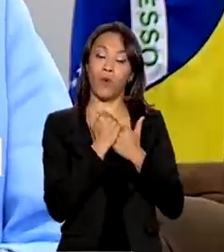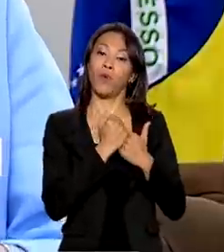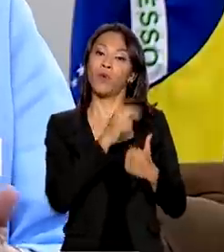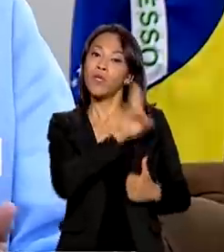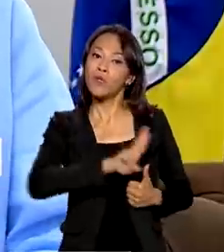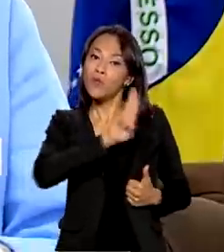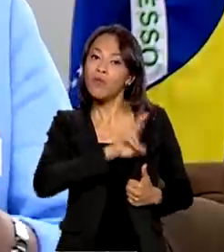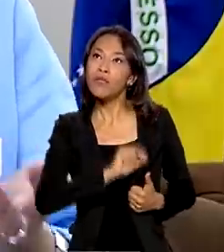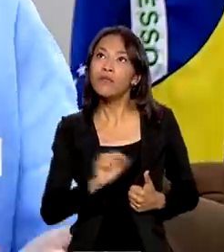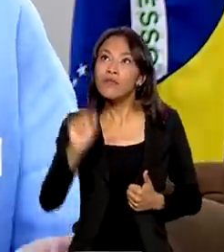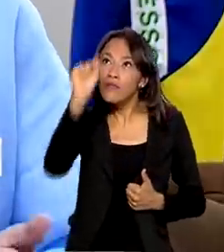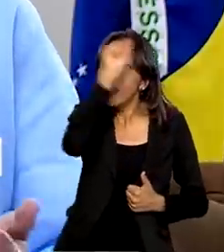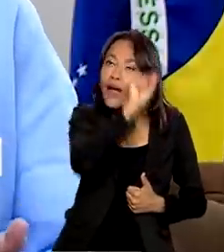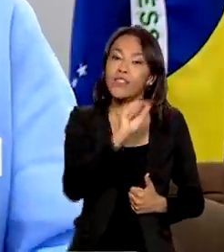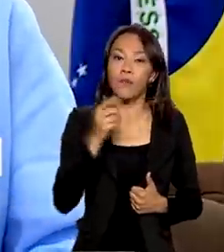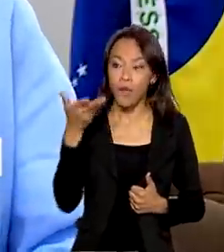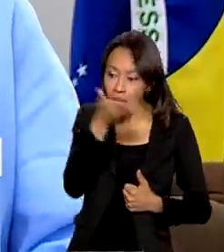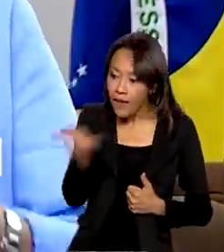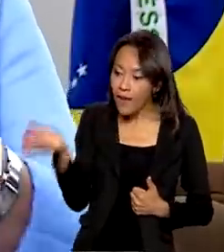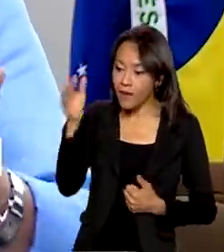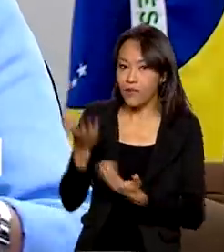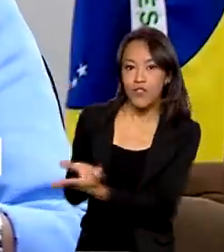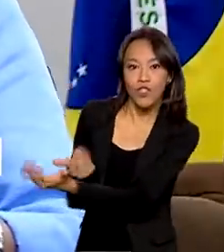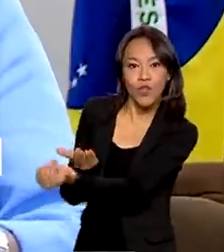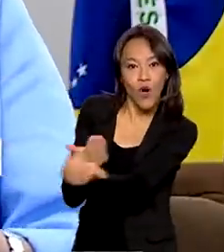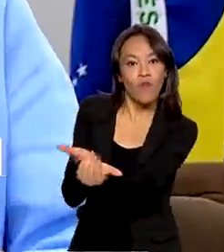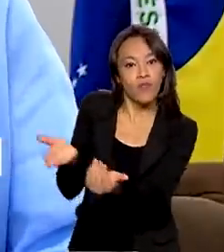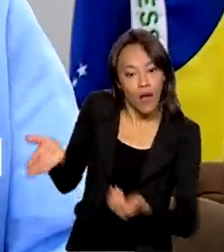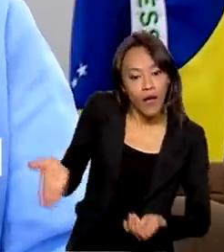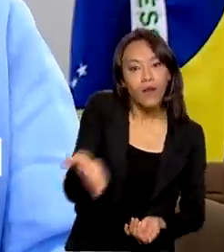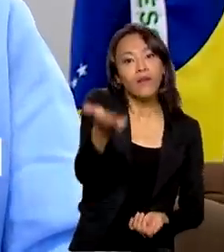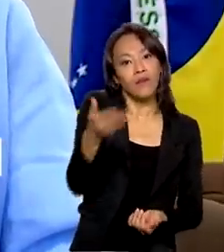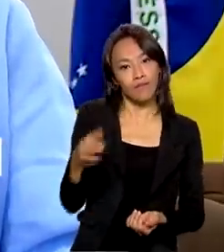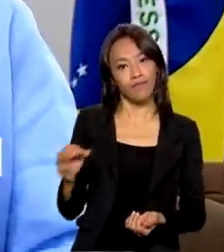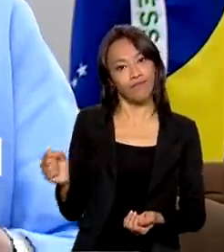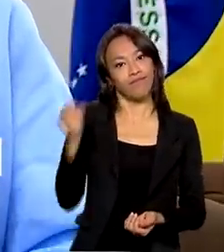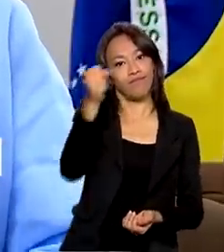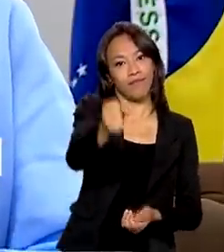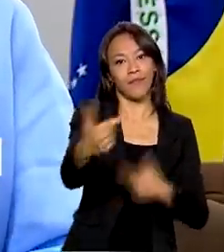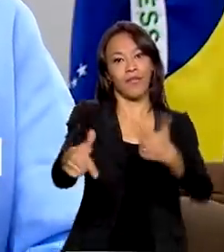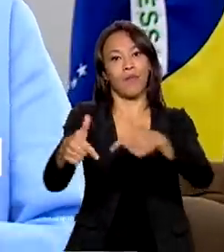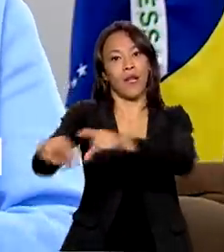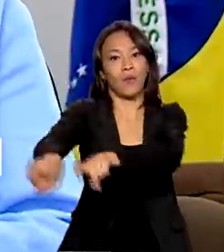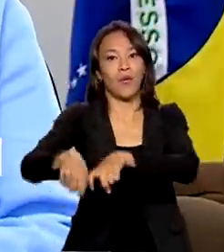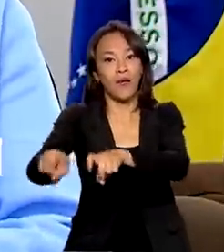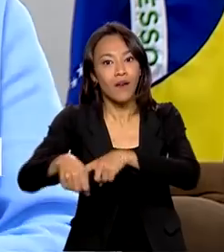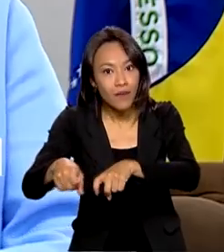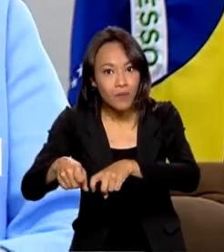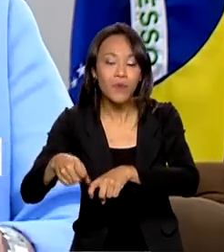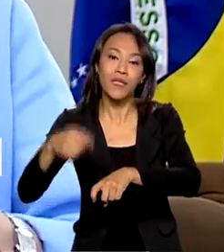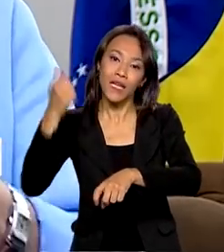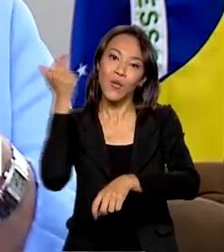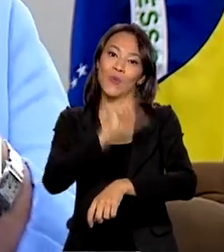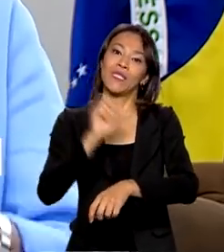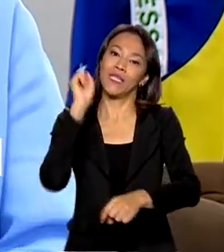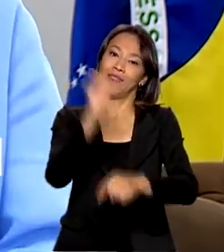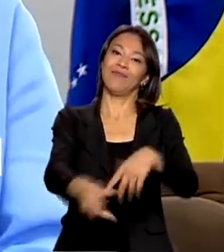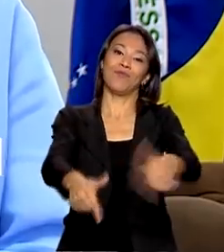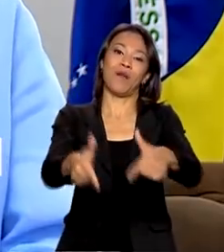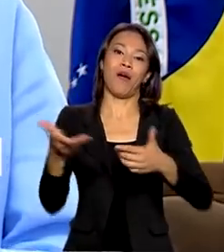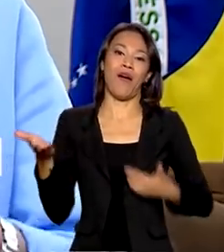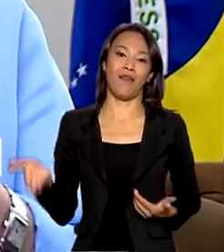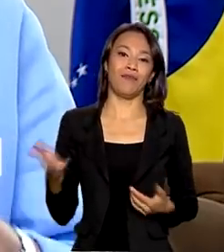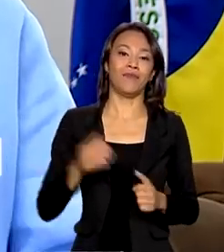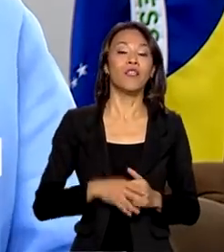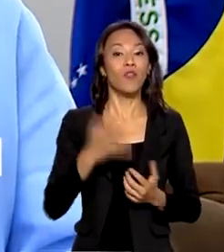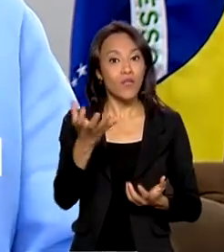colocando muitos desses jovens na a trabalhar e uma coisa muito boa ele já saem de lá empregado então nós